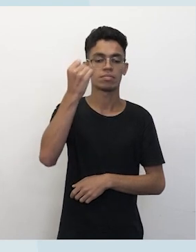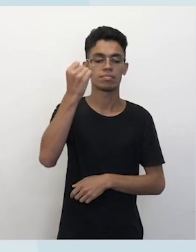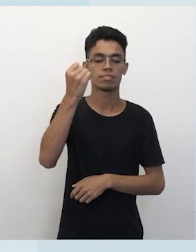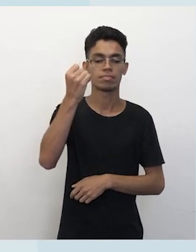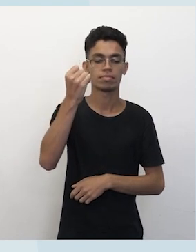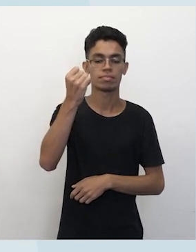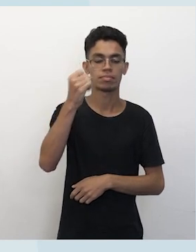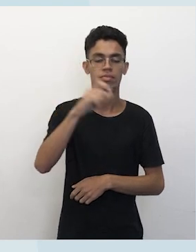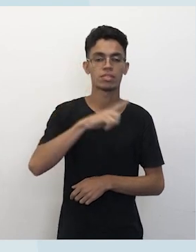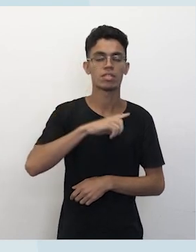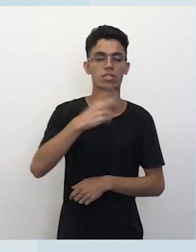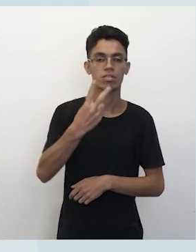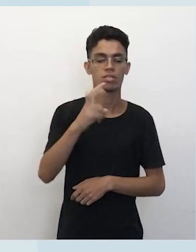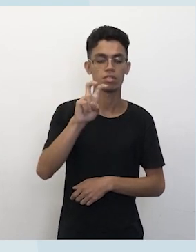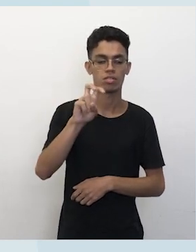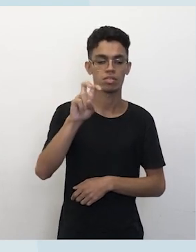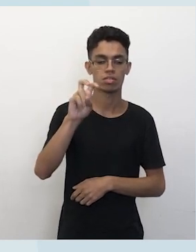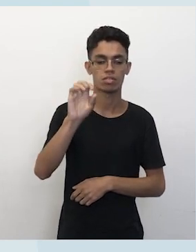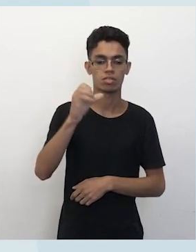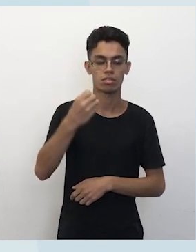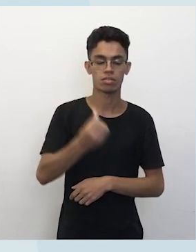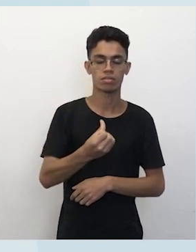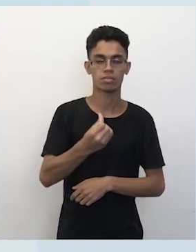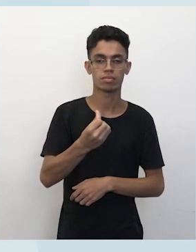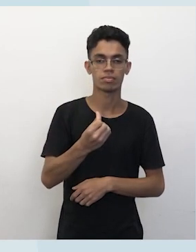portanto, temos aí, ó,